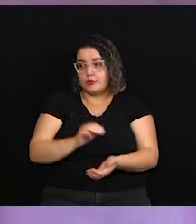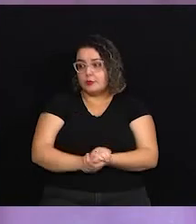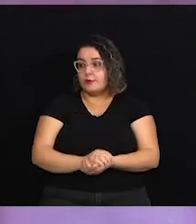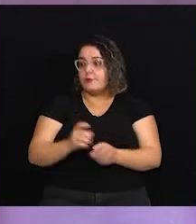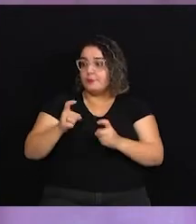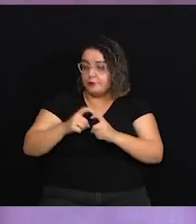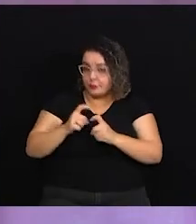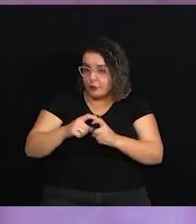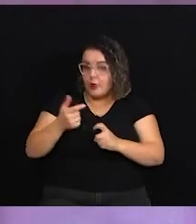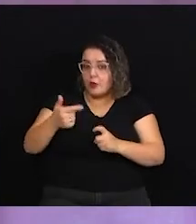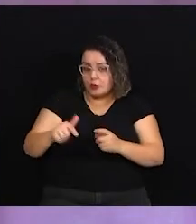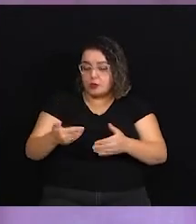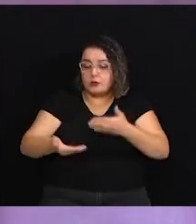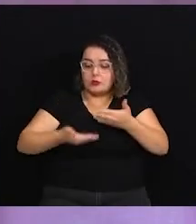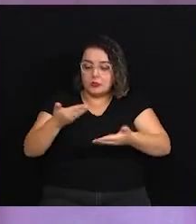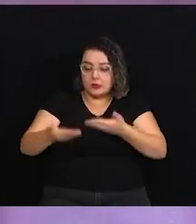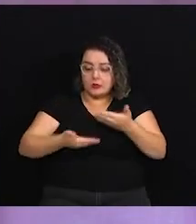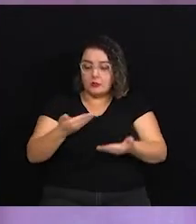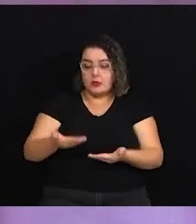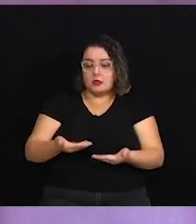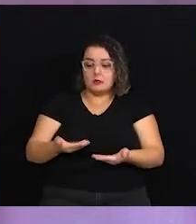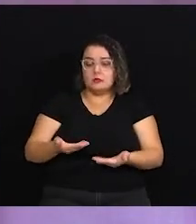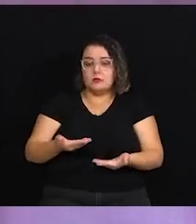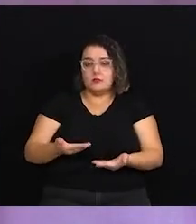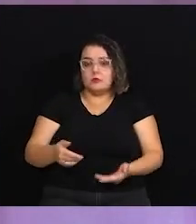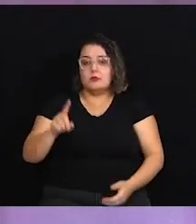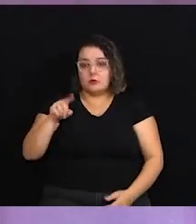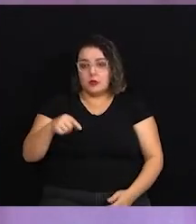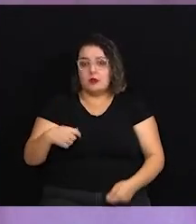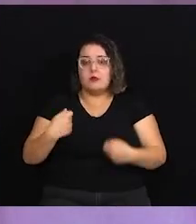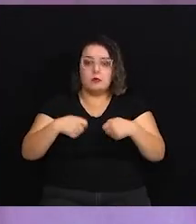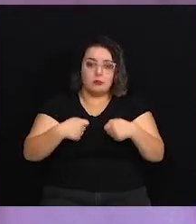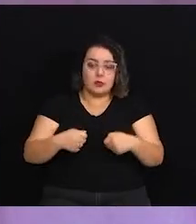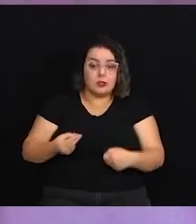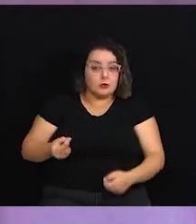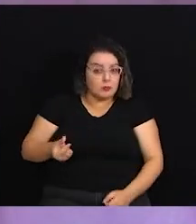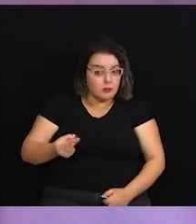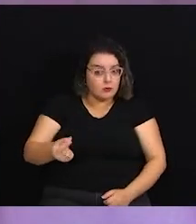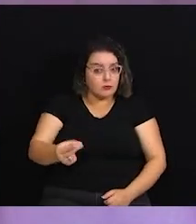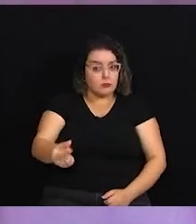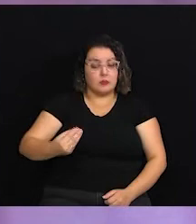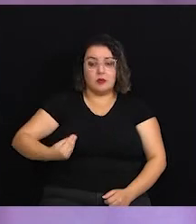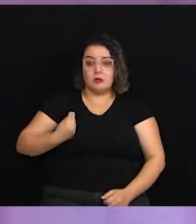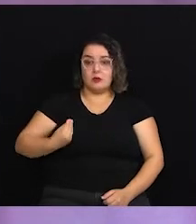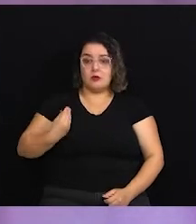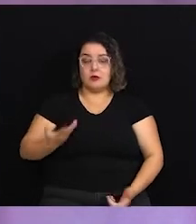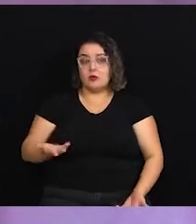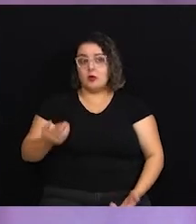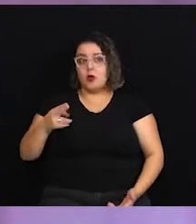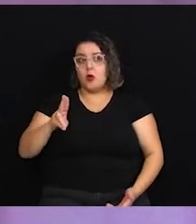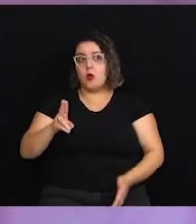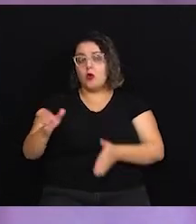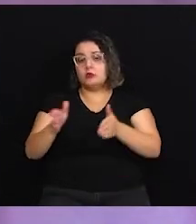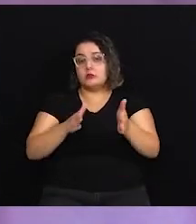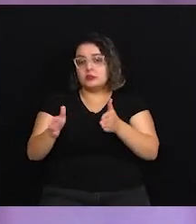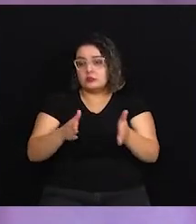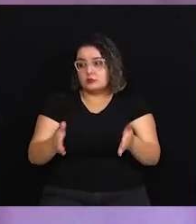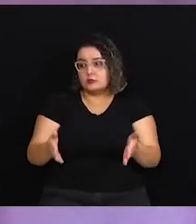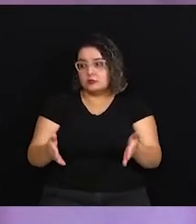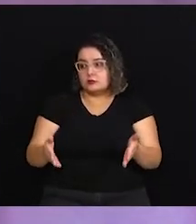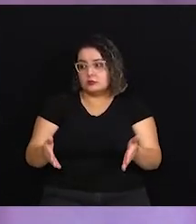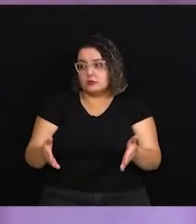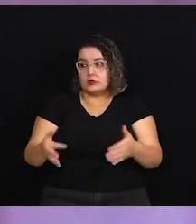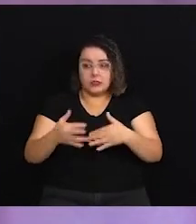Dr ainda falando em tratamento esse tratamento ele precisa ser para o resto da vida ou ela faz por um